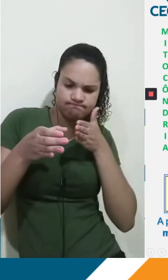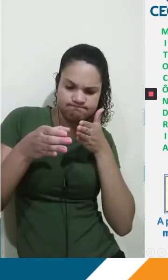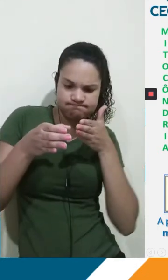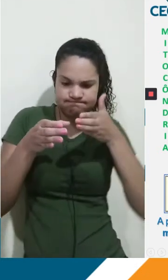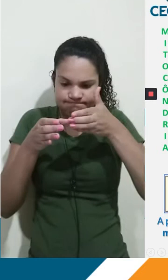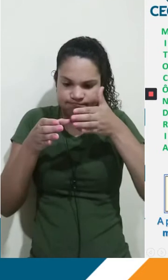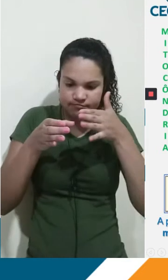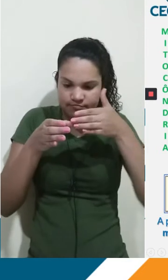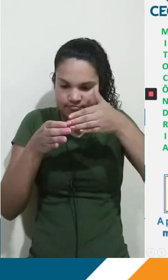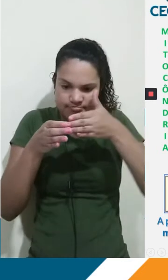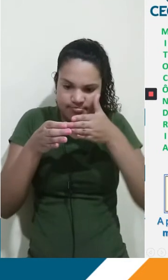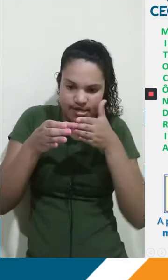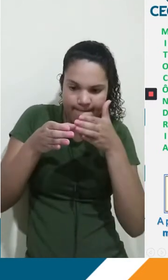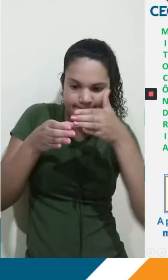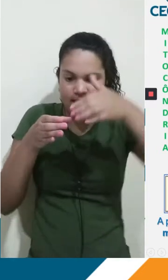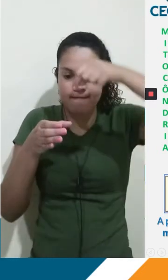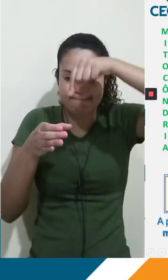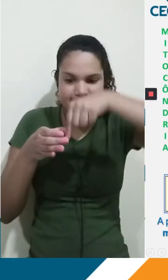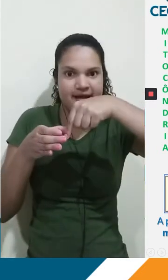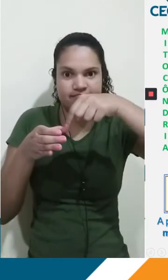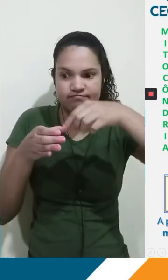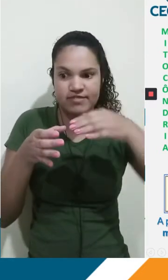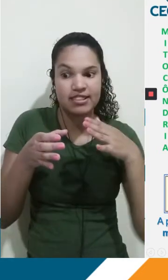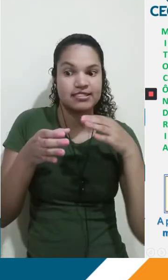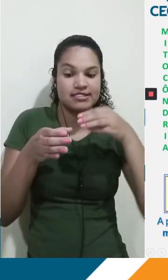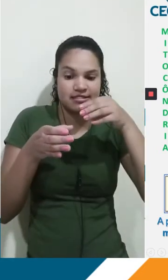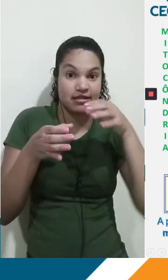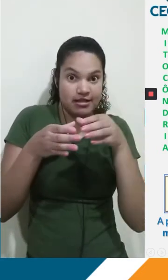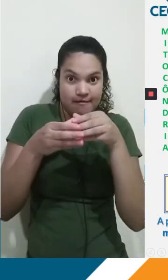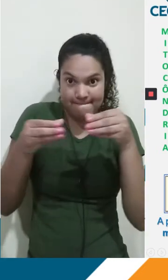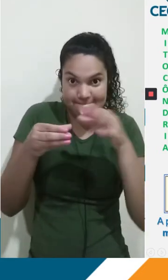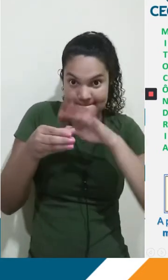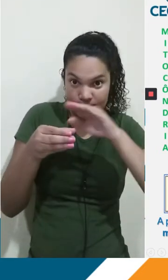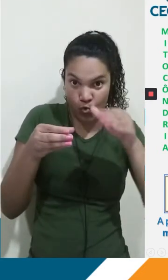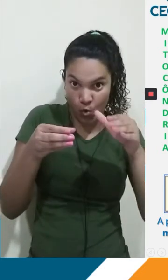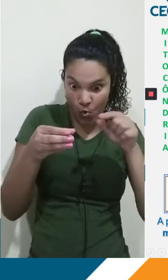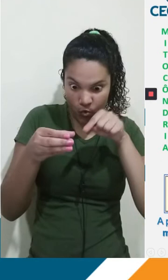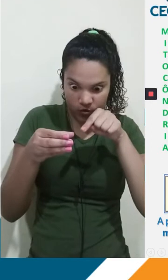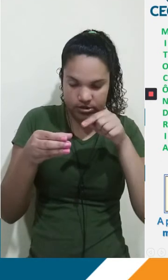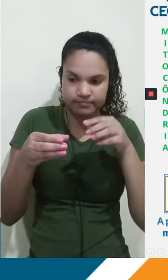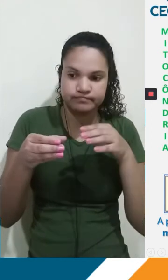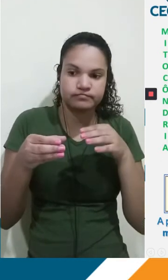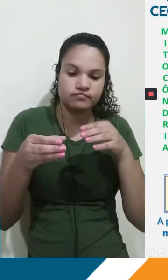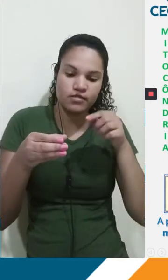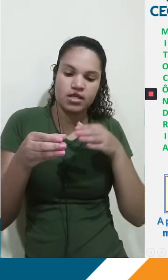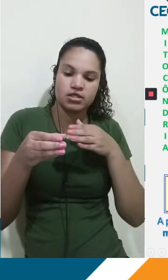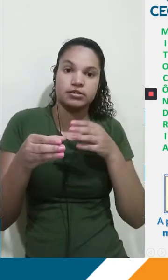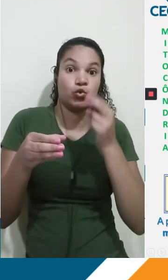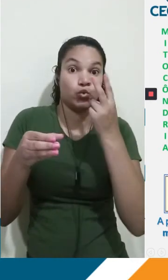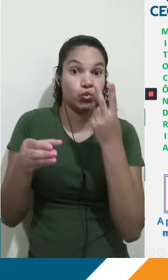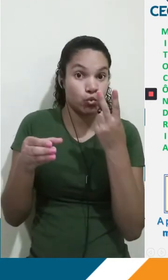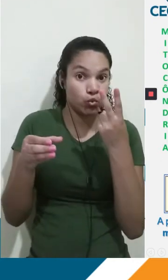célula mitocondrial, melhor dizendo, ou seja, entra na organela mitocôndria, vou consertar. Na glicólise,